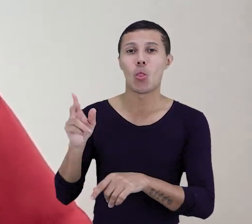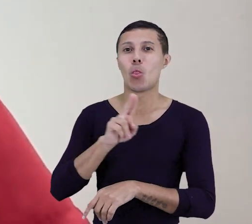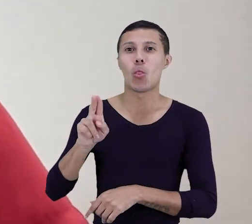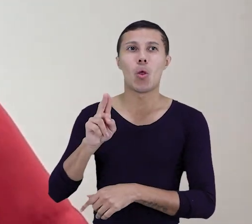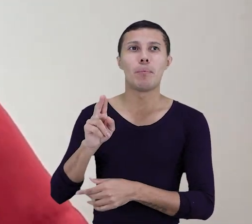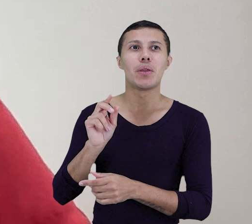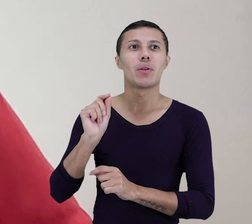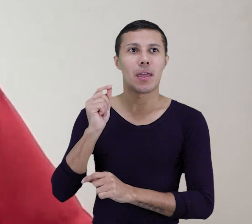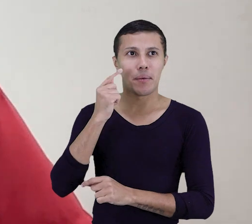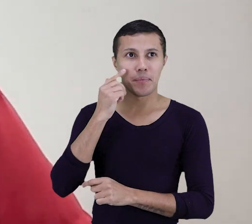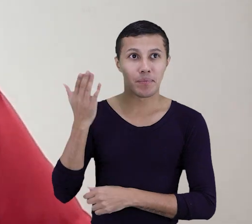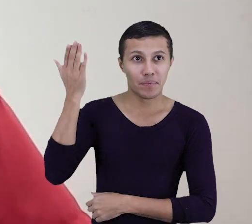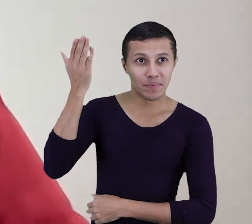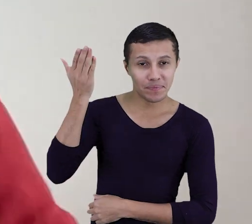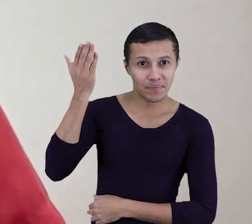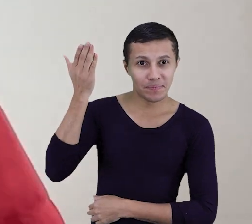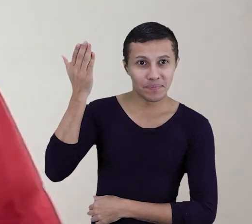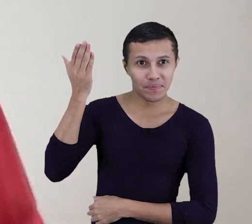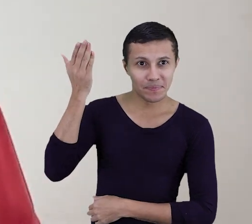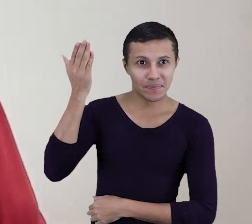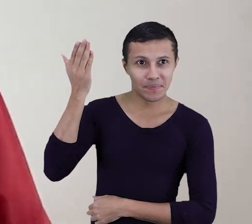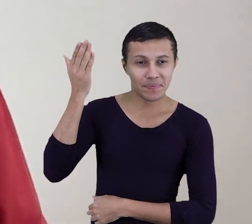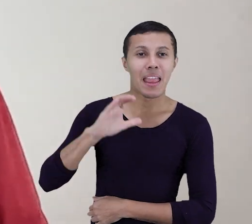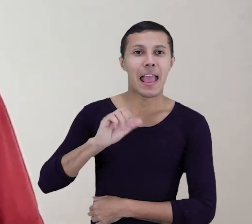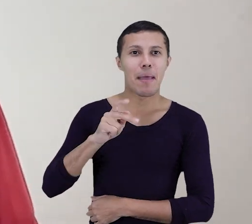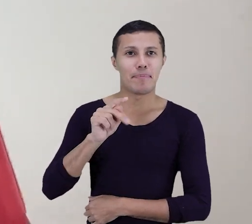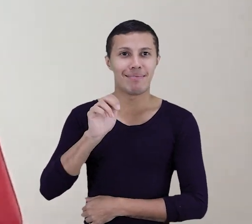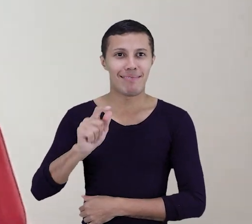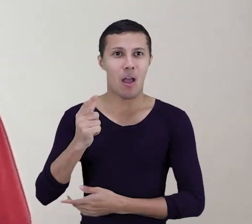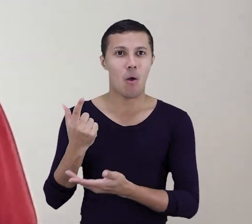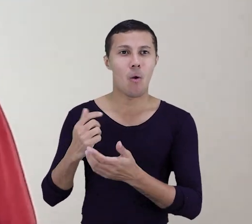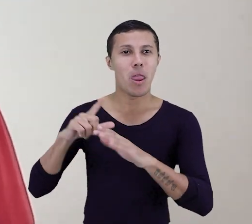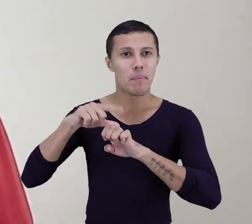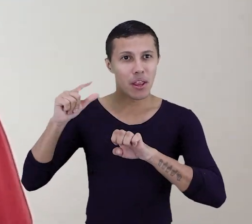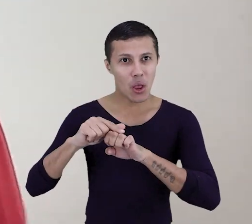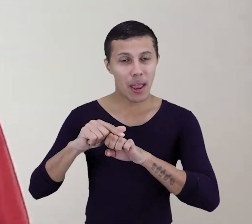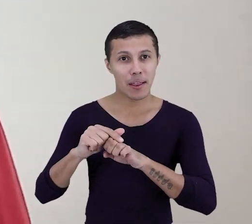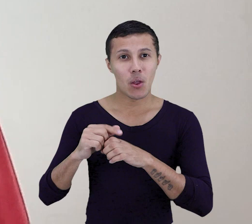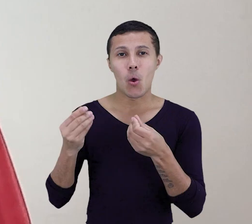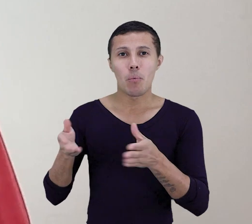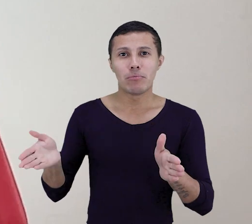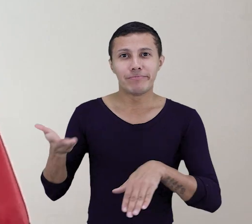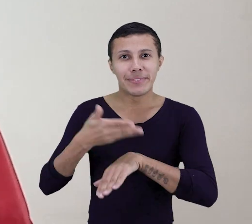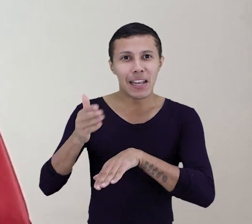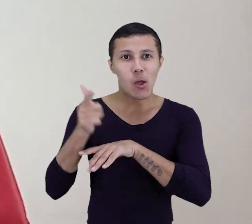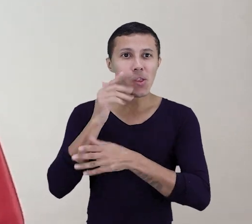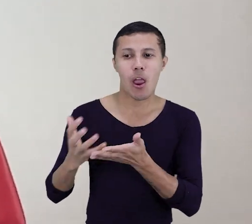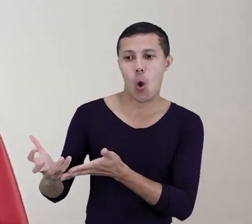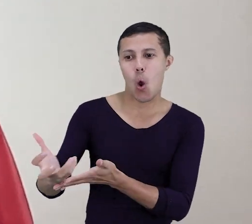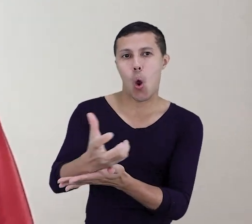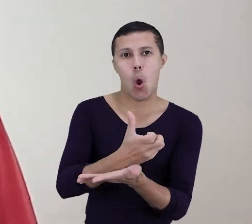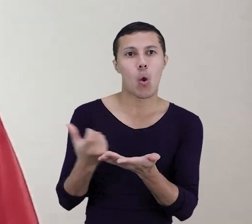Empreendedor, e o Capital Empreendedor, ele prepara as startups para receber investimento, captar investimento. E é